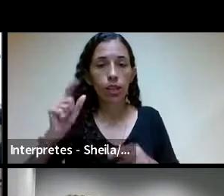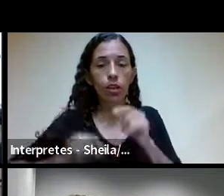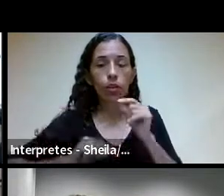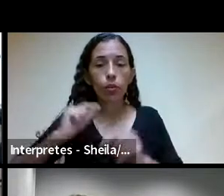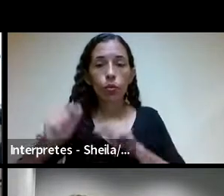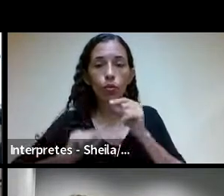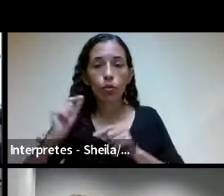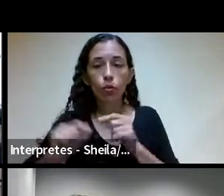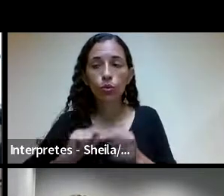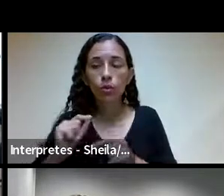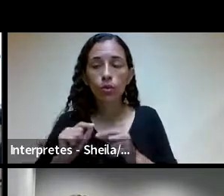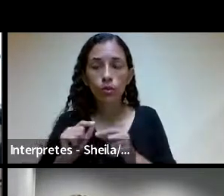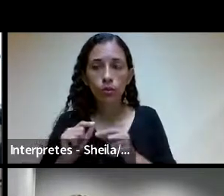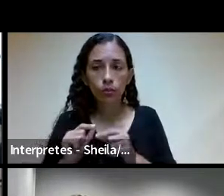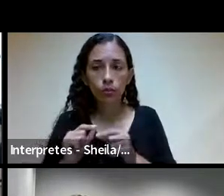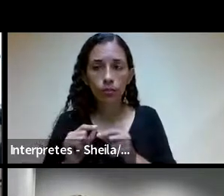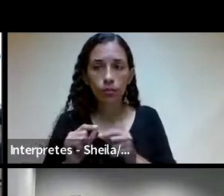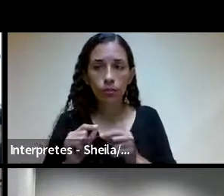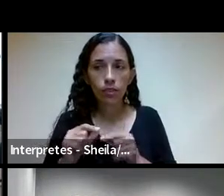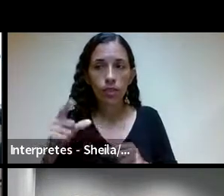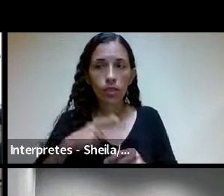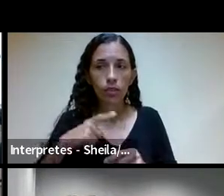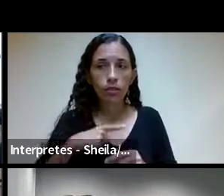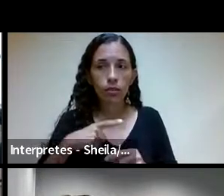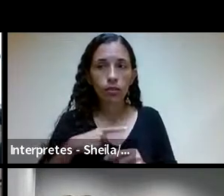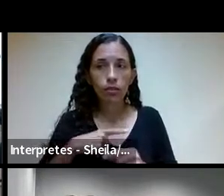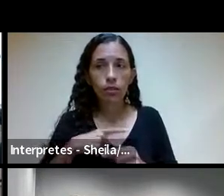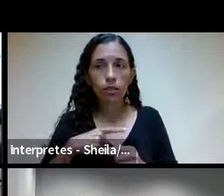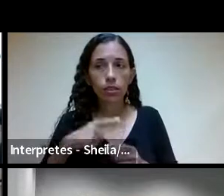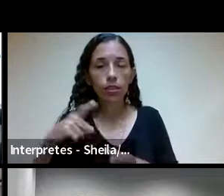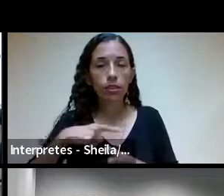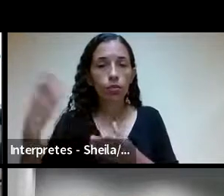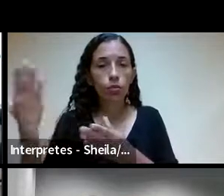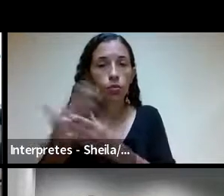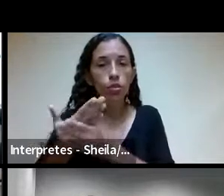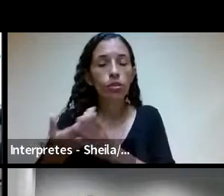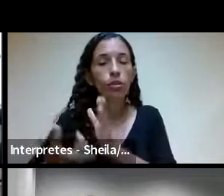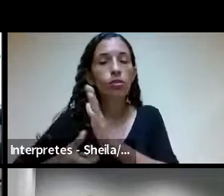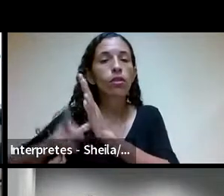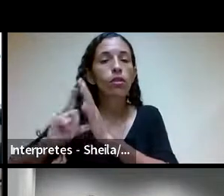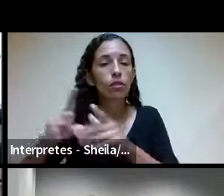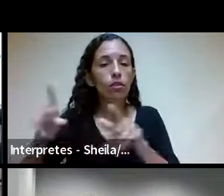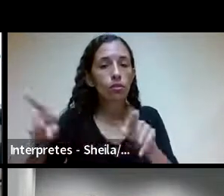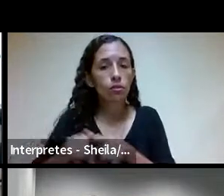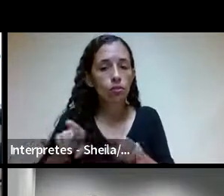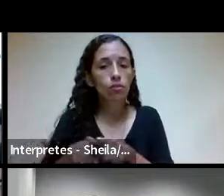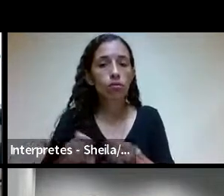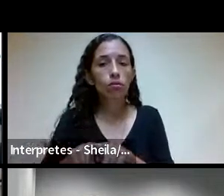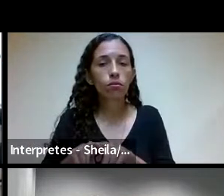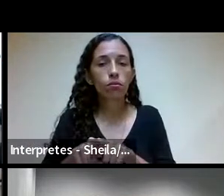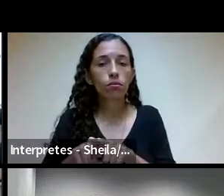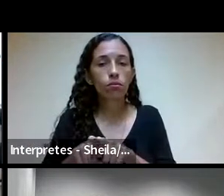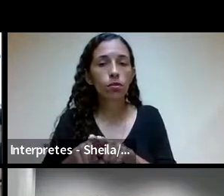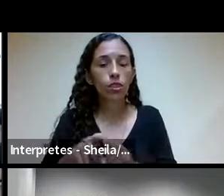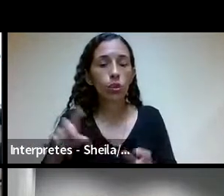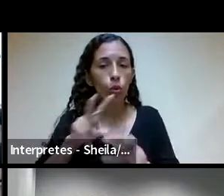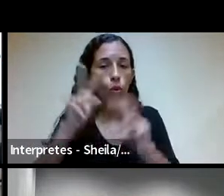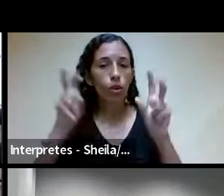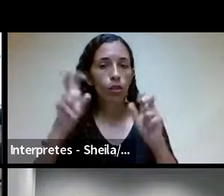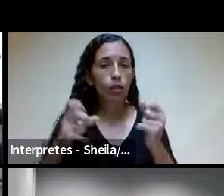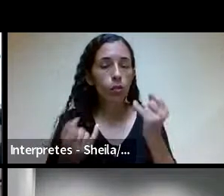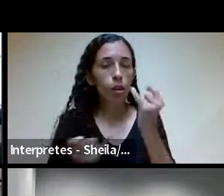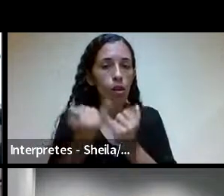decidida e solicitou a aplicação do instituto da coisa julgada. Porém, tal